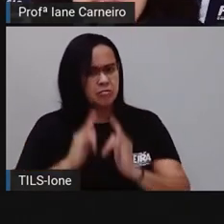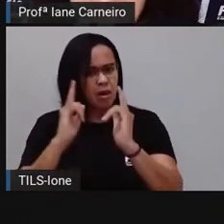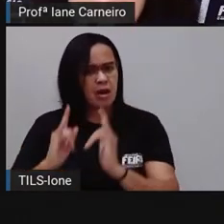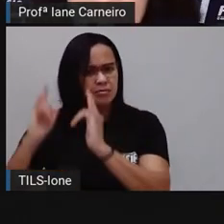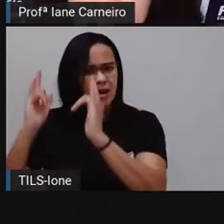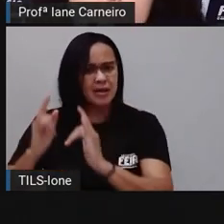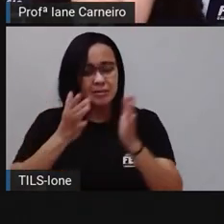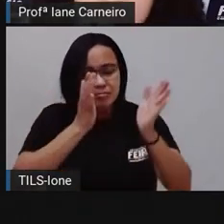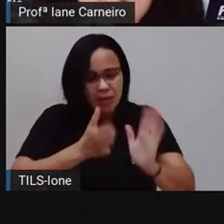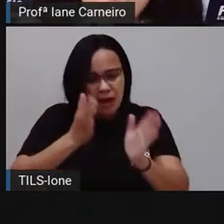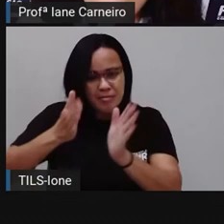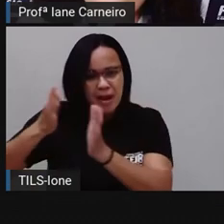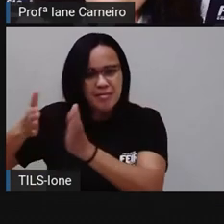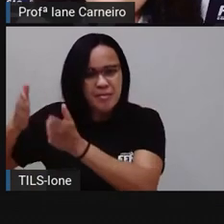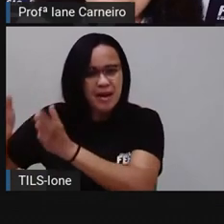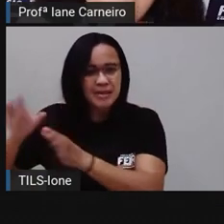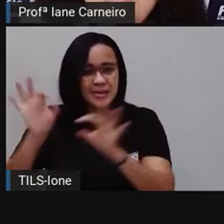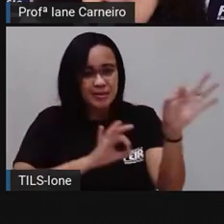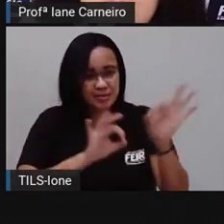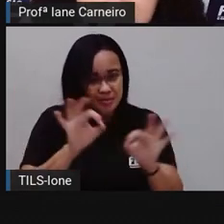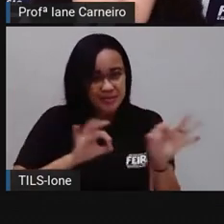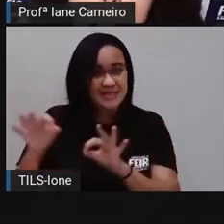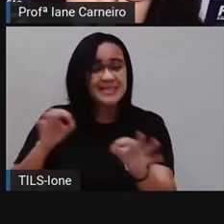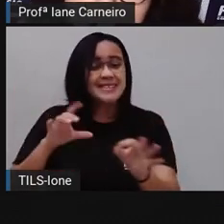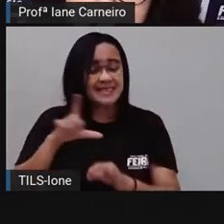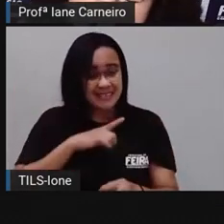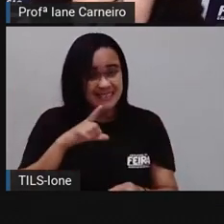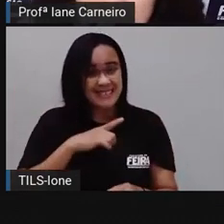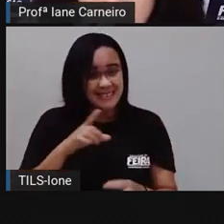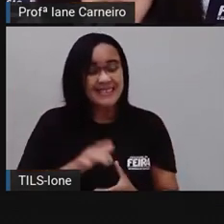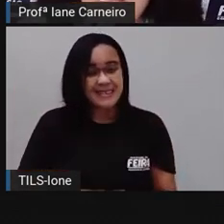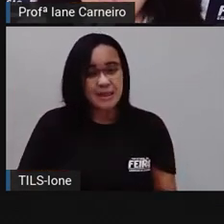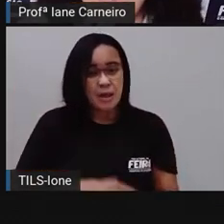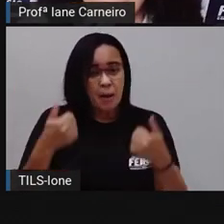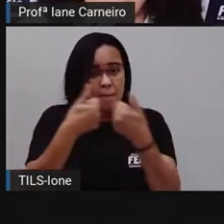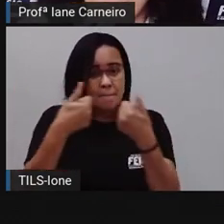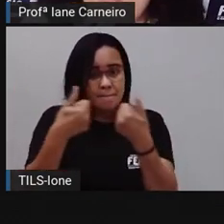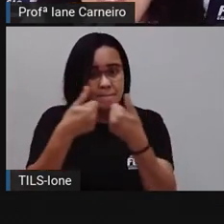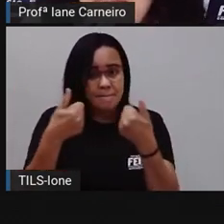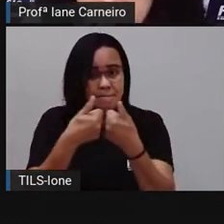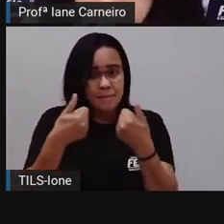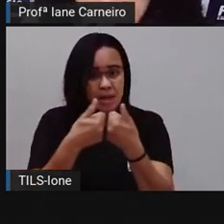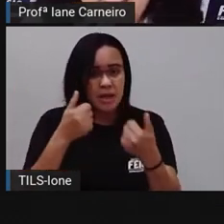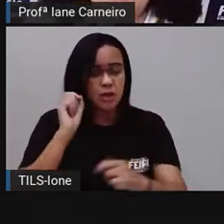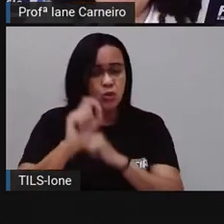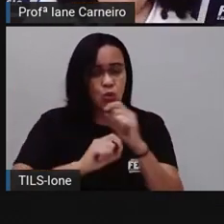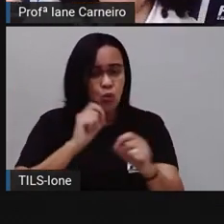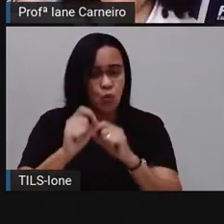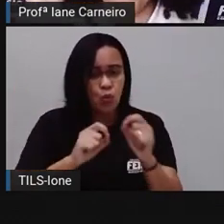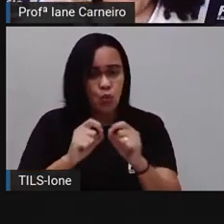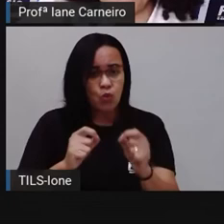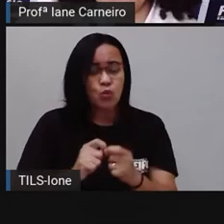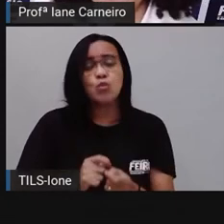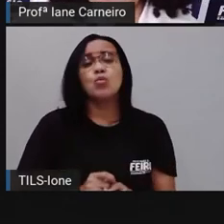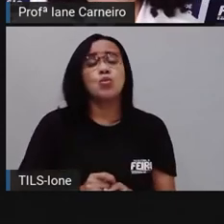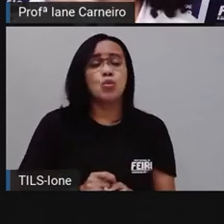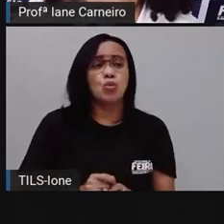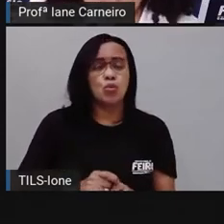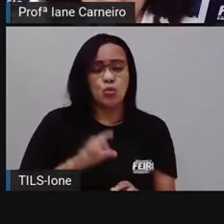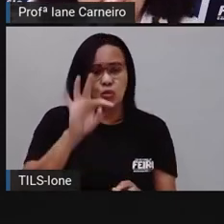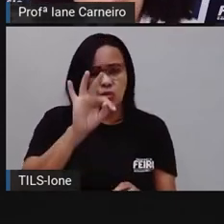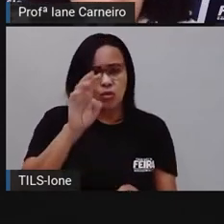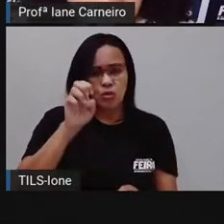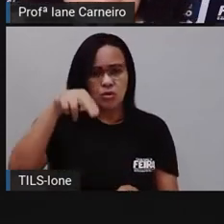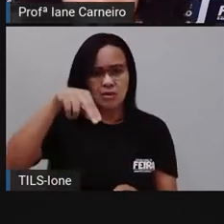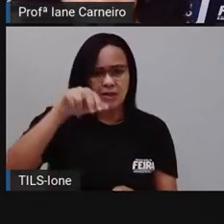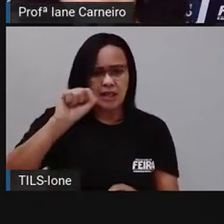organizadinhas, fica perto do antigo Feira Tênis Clube, né? E aí ela faz, ó, mocofato. Lembra que a Pro mostrou para vocês